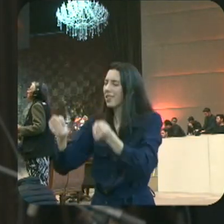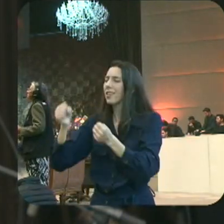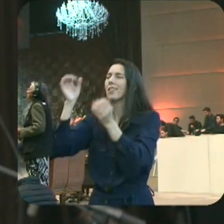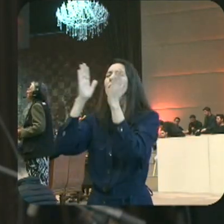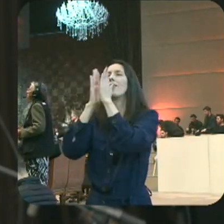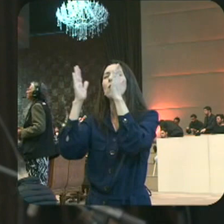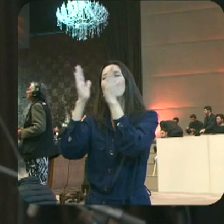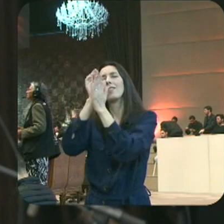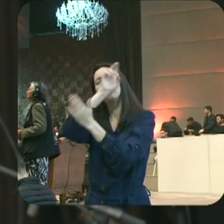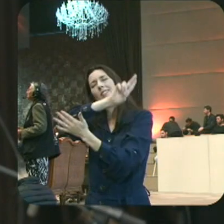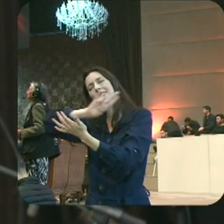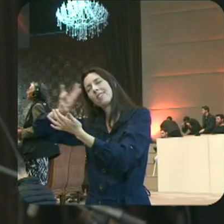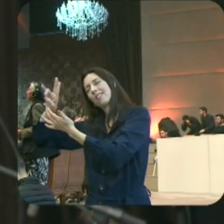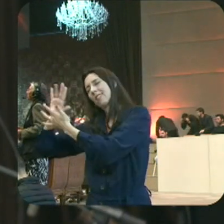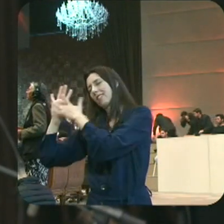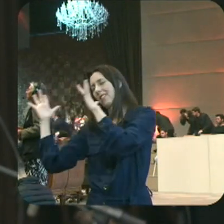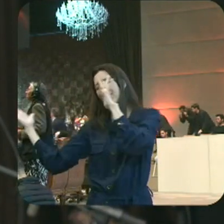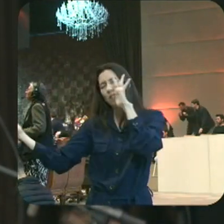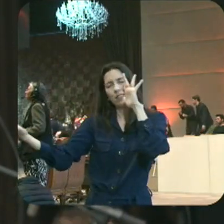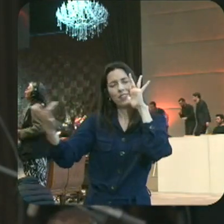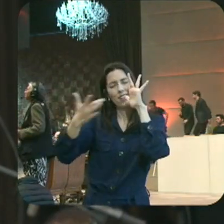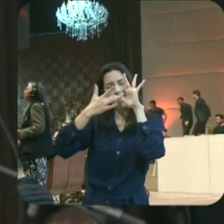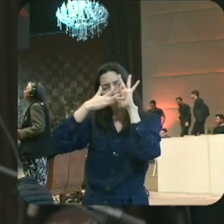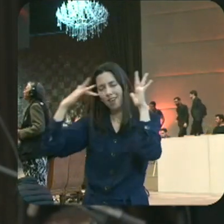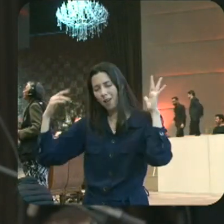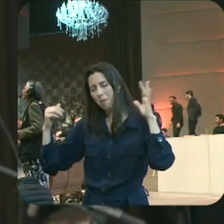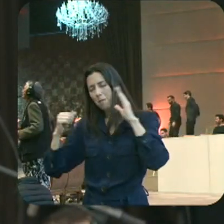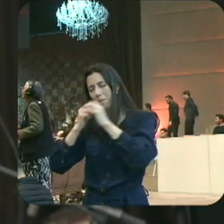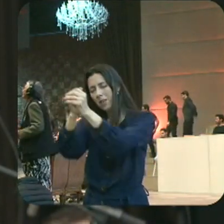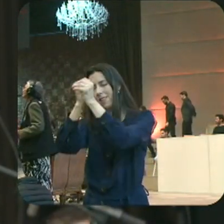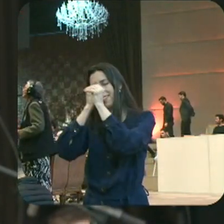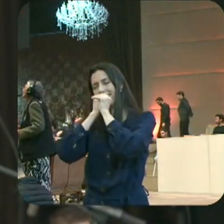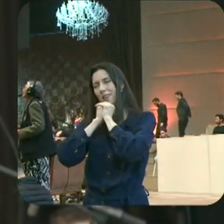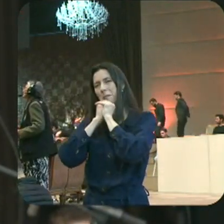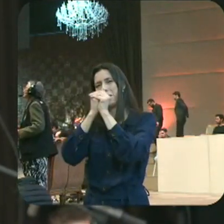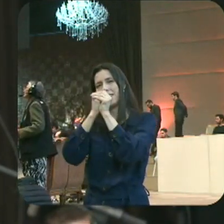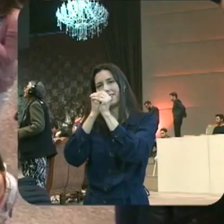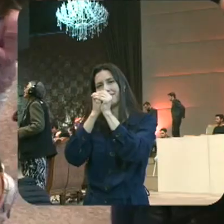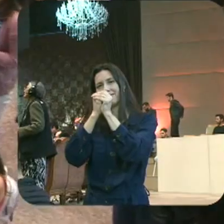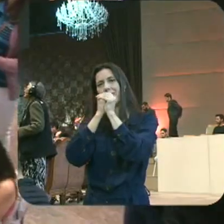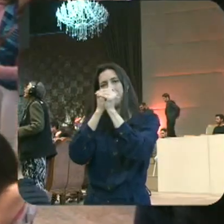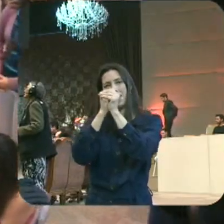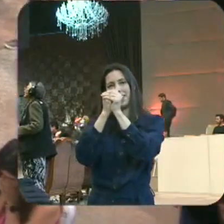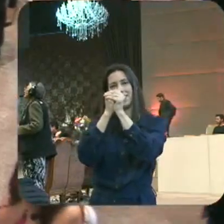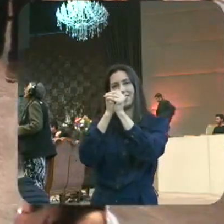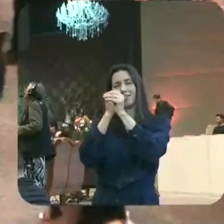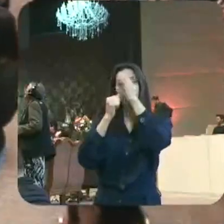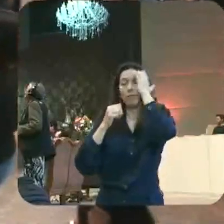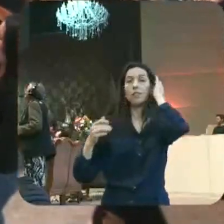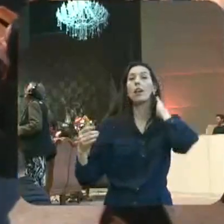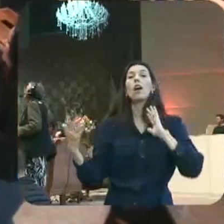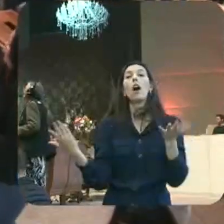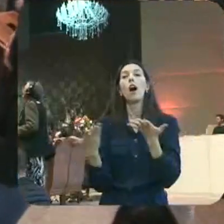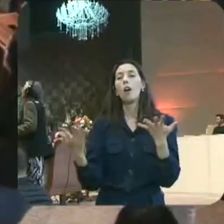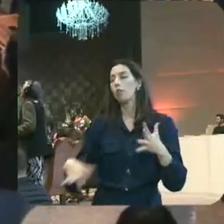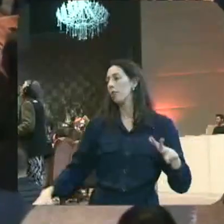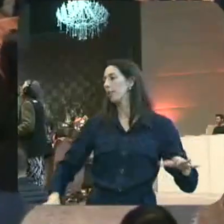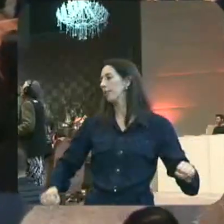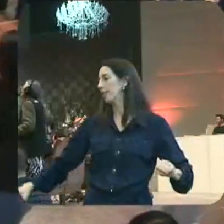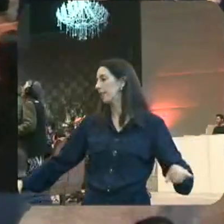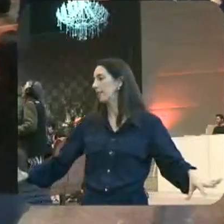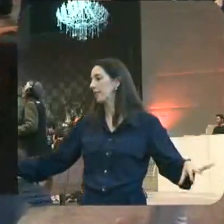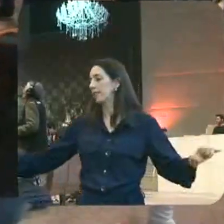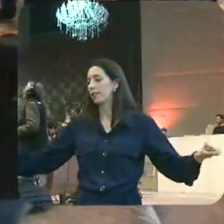oramos em nome de Jesus. Amém e amém. Amém. Agora dá a mão para quem está perto de